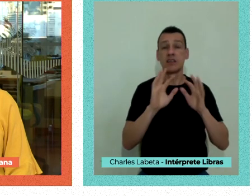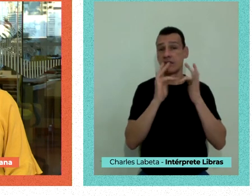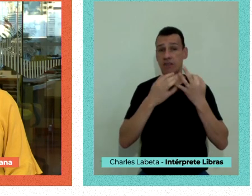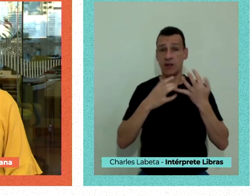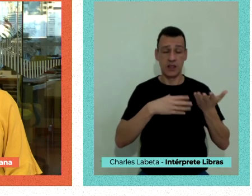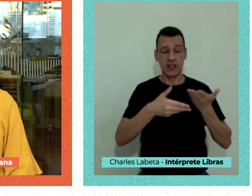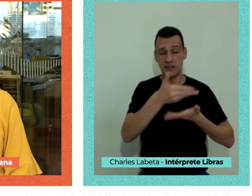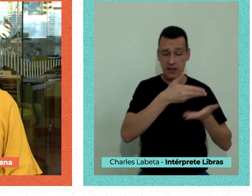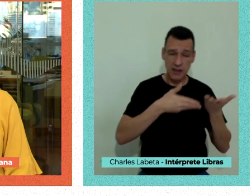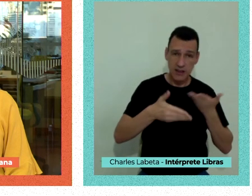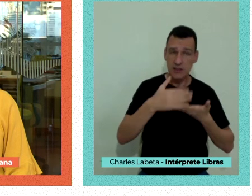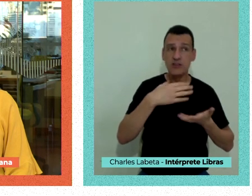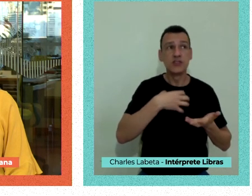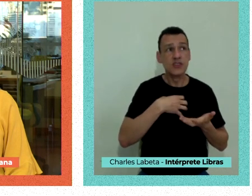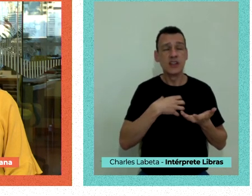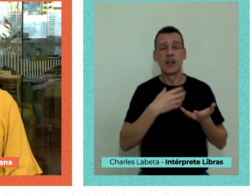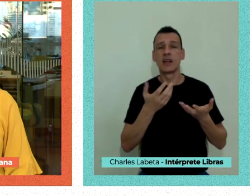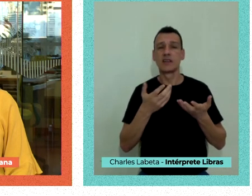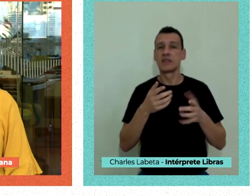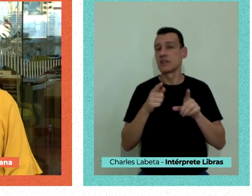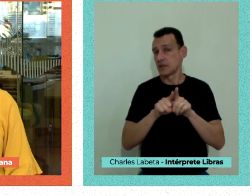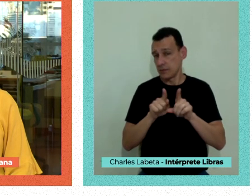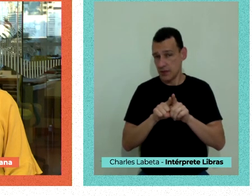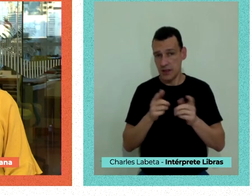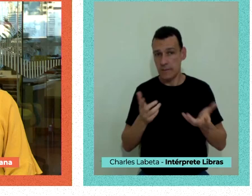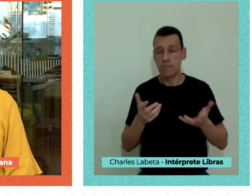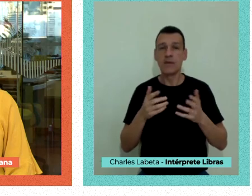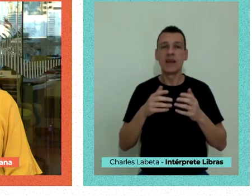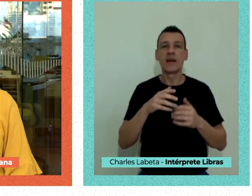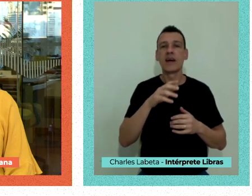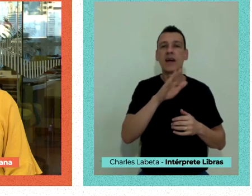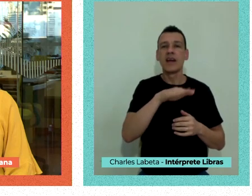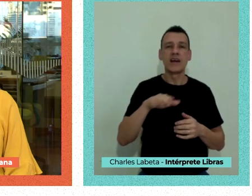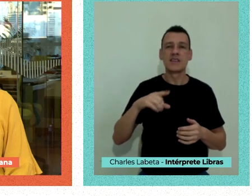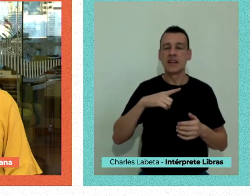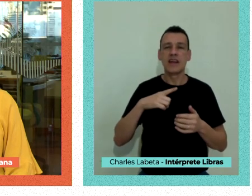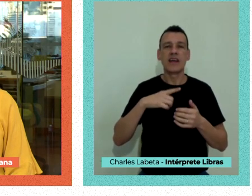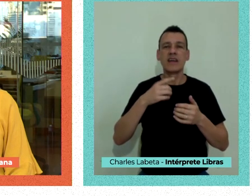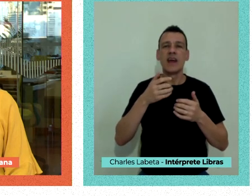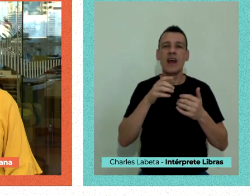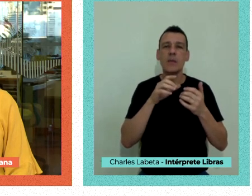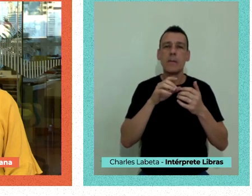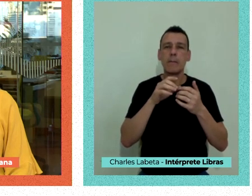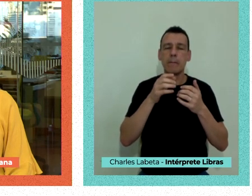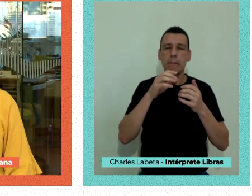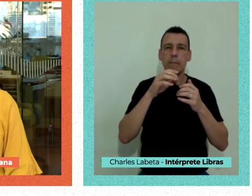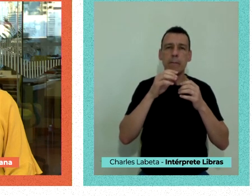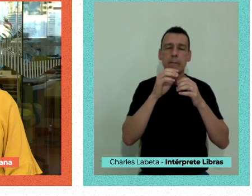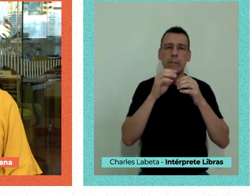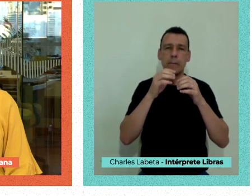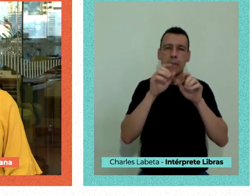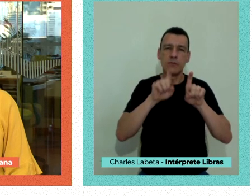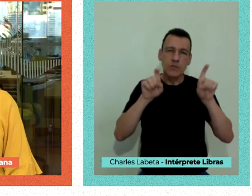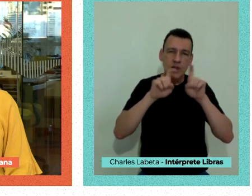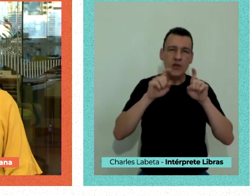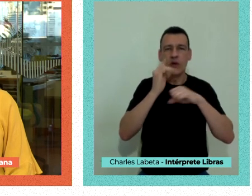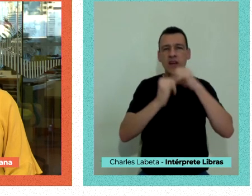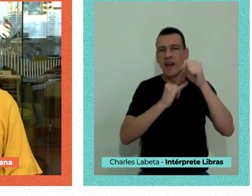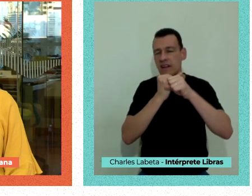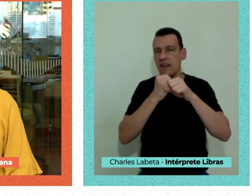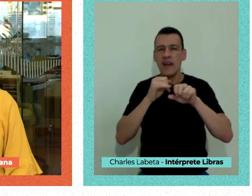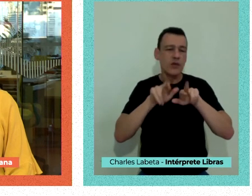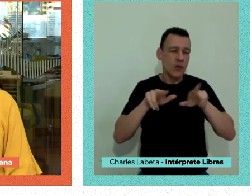familiares, na própria relação que as crianças têm com as mídias. Será que essa tecnologia que nós temos hoje, de fato,